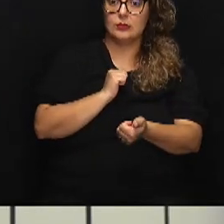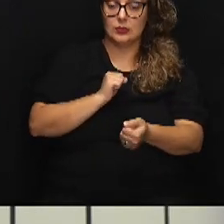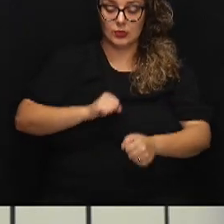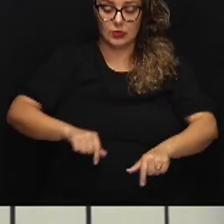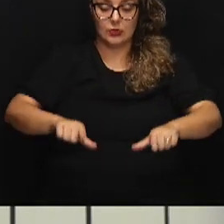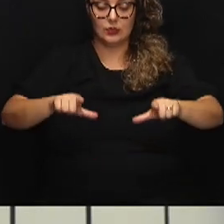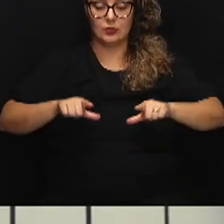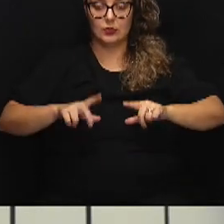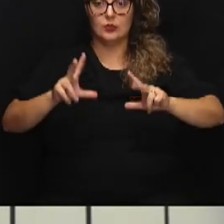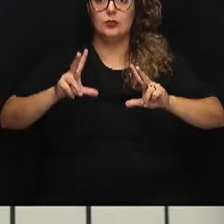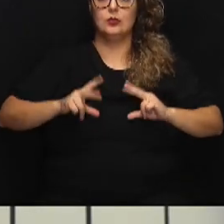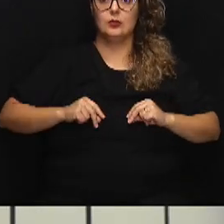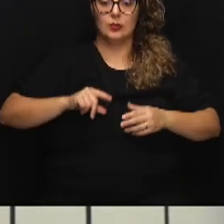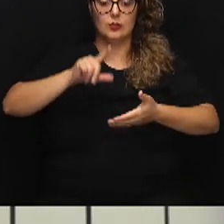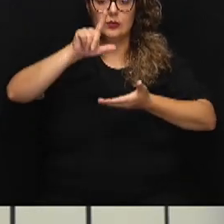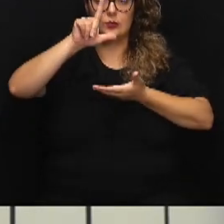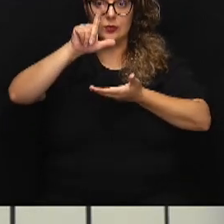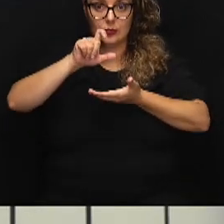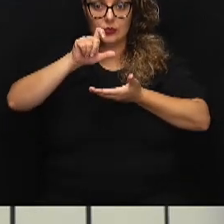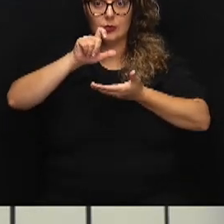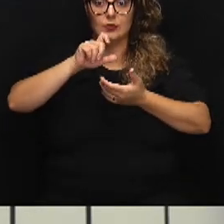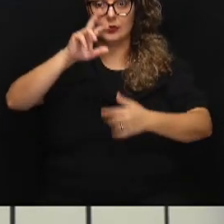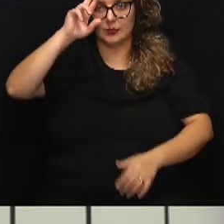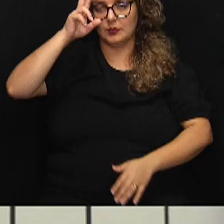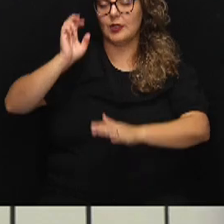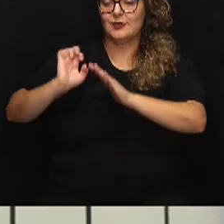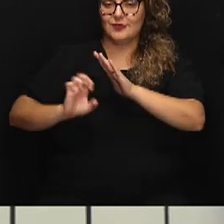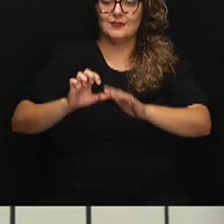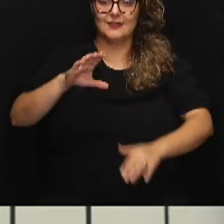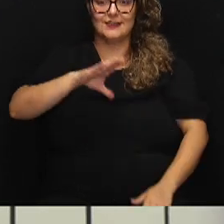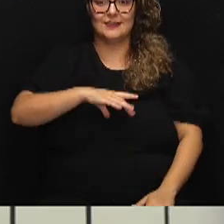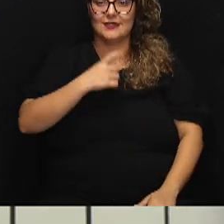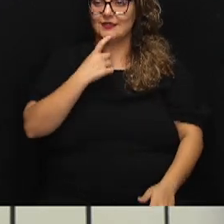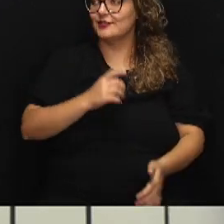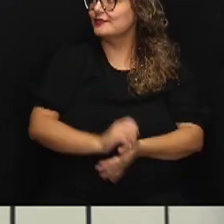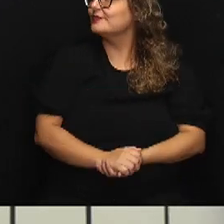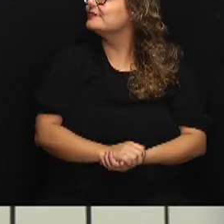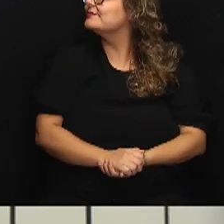diploma de mérito fotográfico a empresários da cidade.